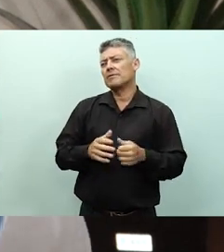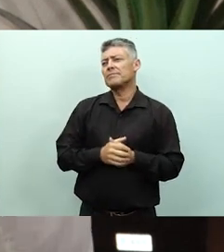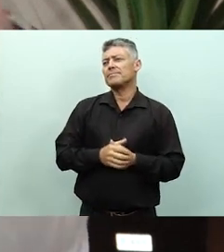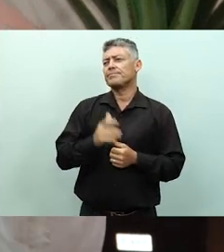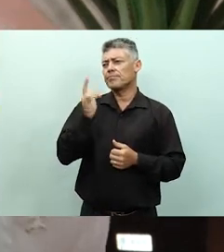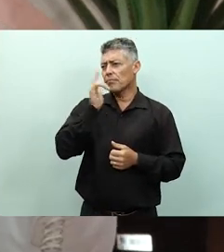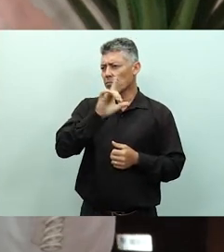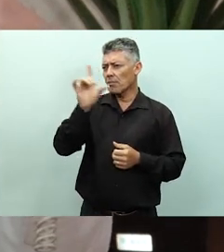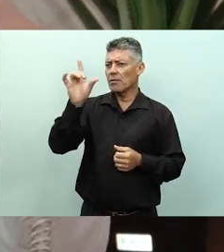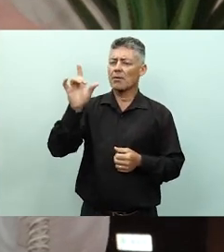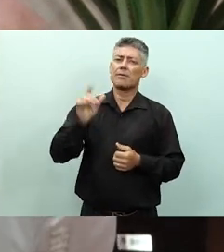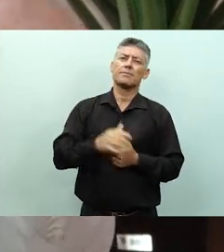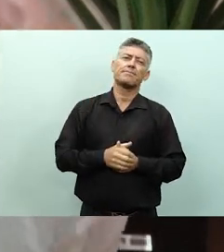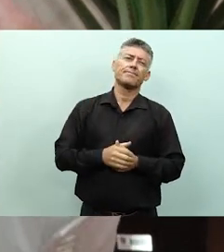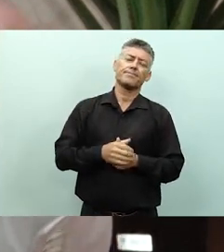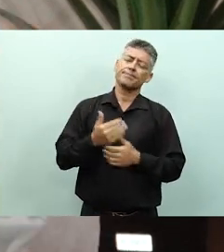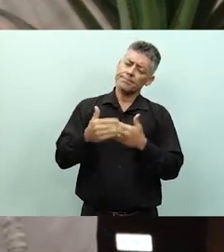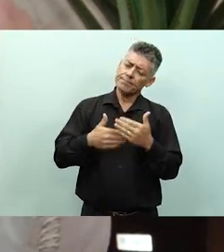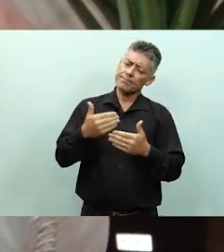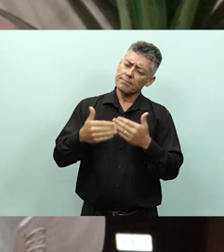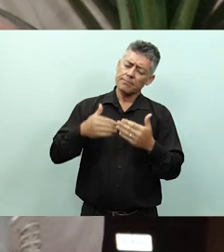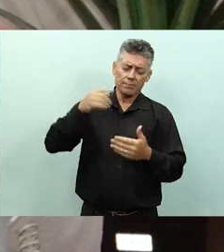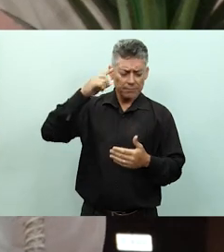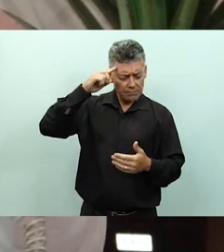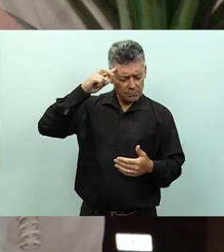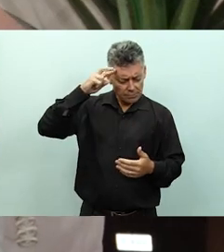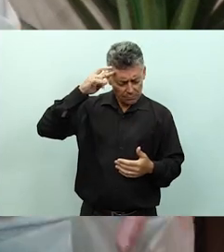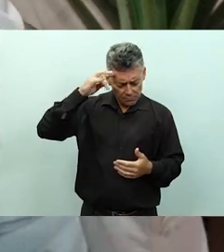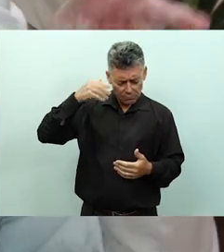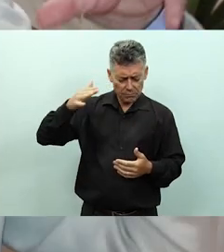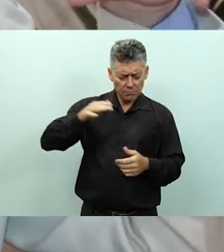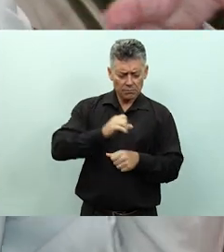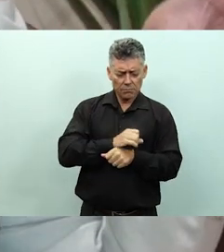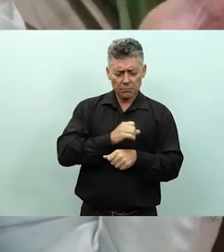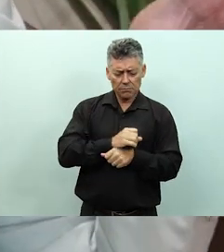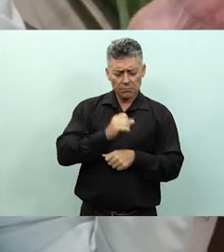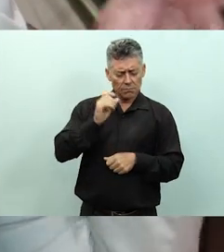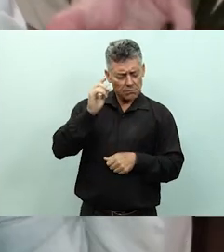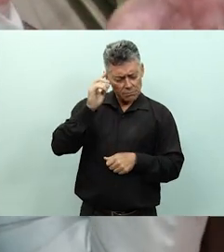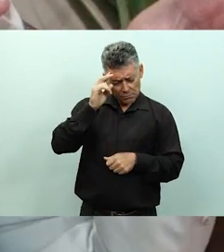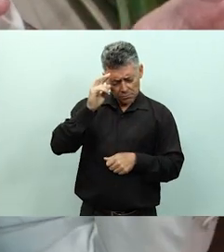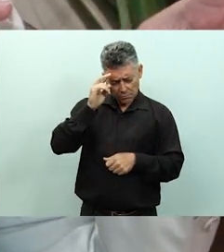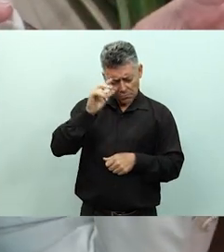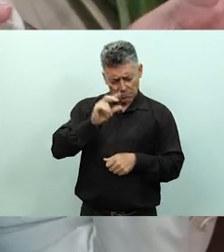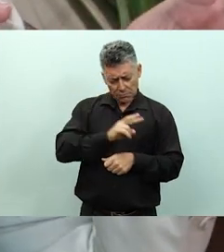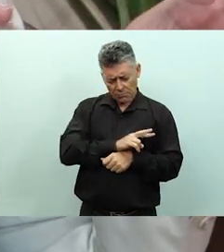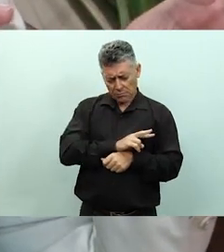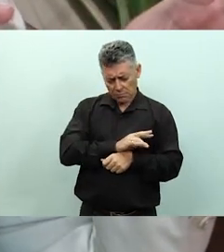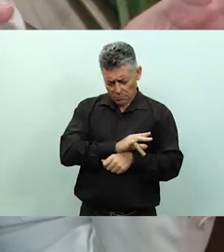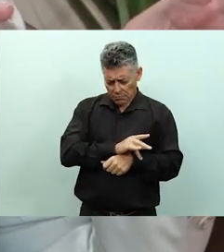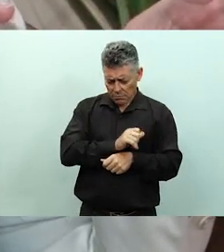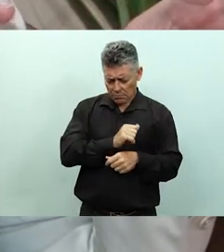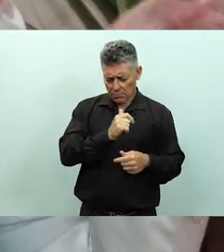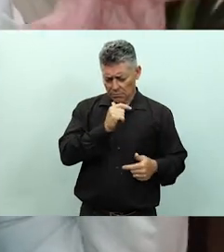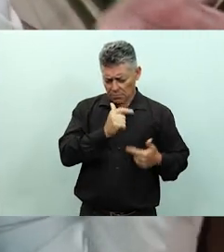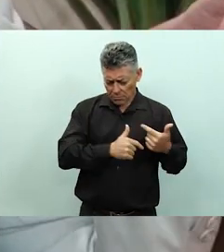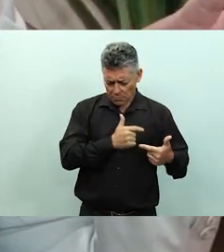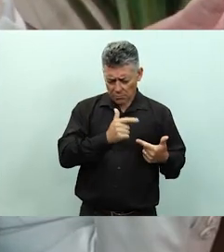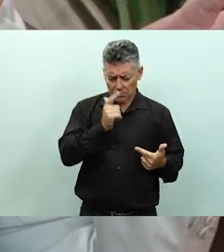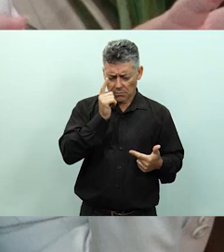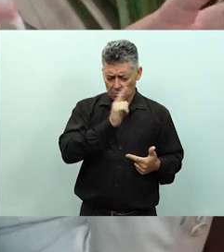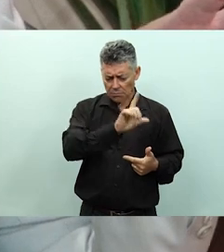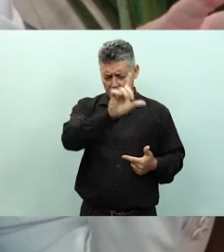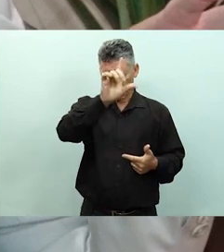se tornou inédita a cada dia. Você ficava esperando o jingle. E o lema do Vilma Trabalha